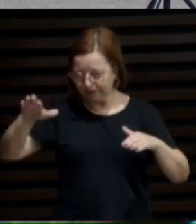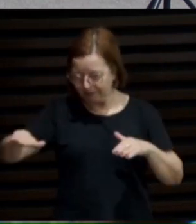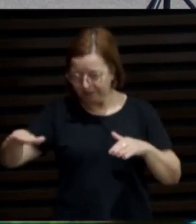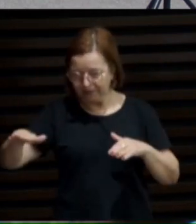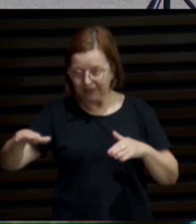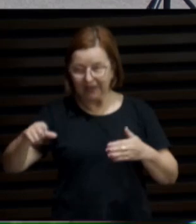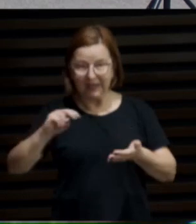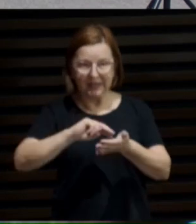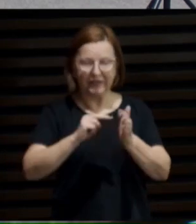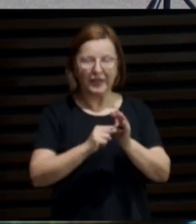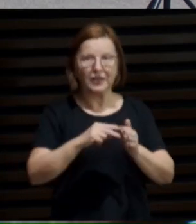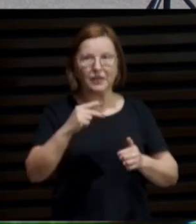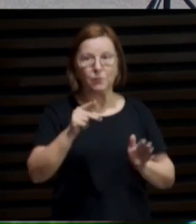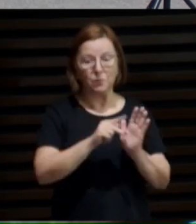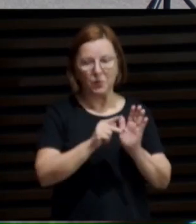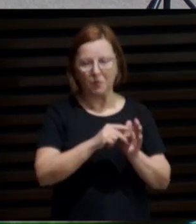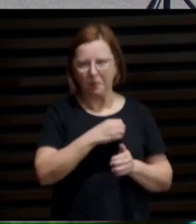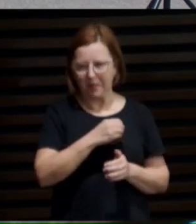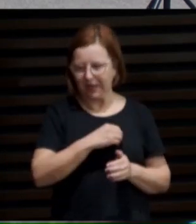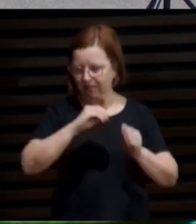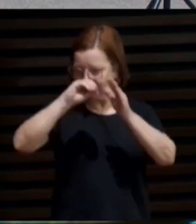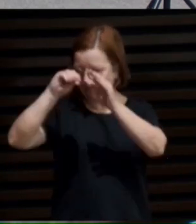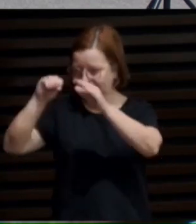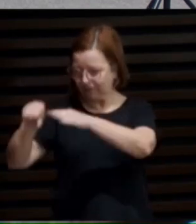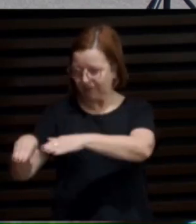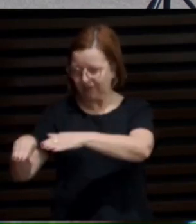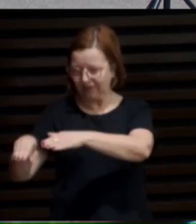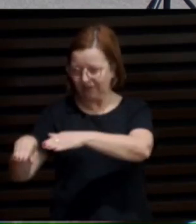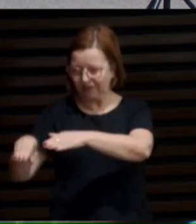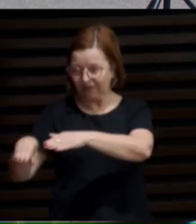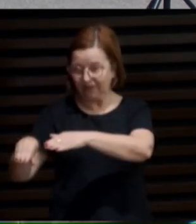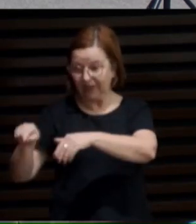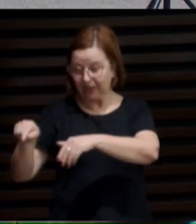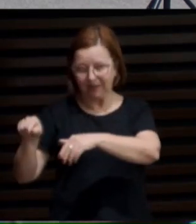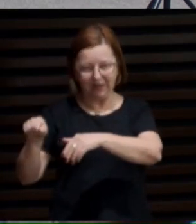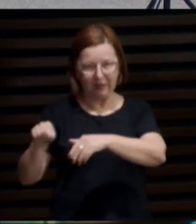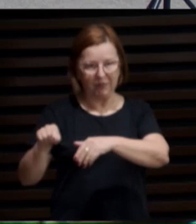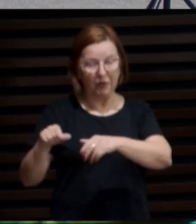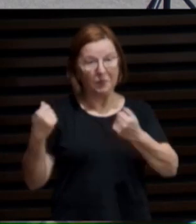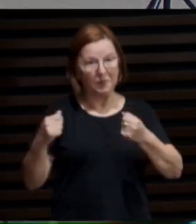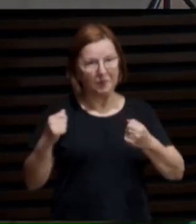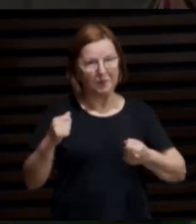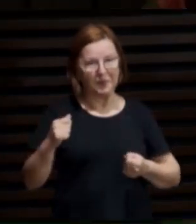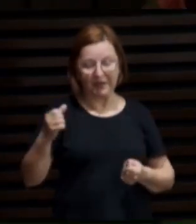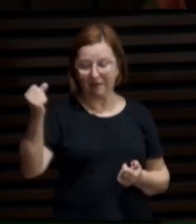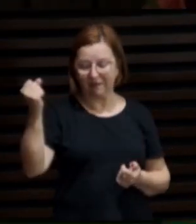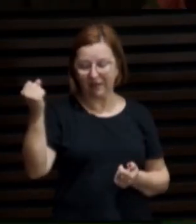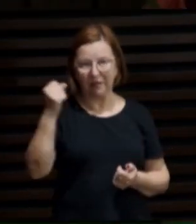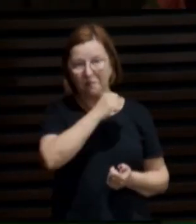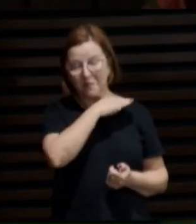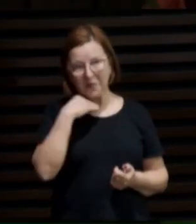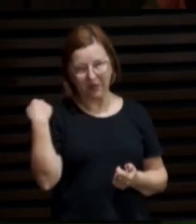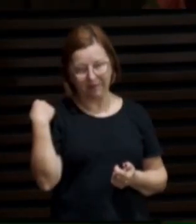pecados estavam sendo colocados sobre aquele animal e aquele animal deveria ser sacrificado, porque pelo sangue, essa é a